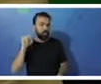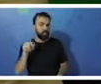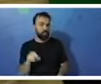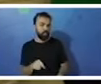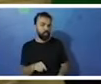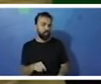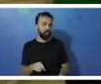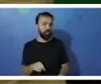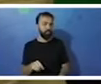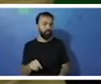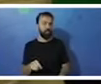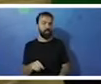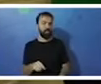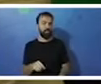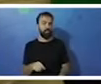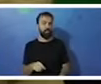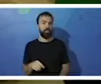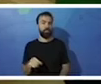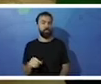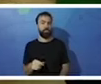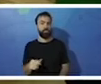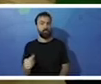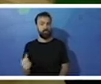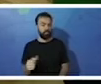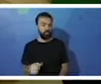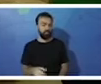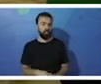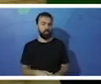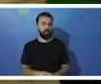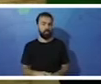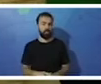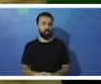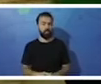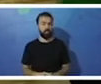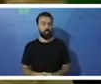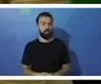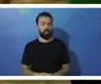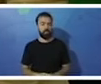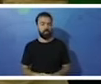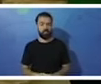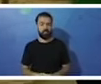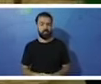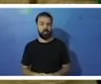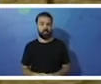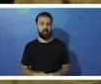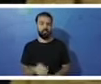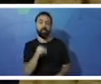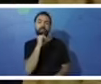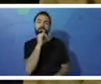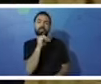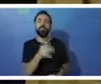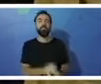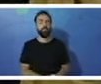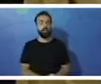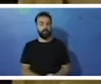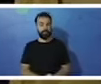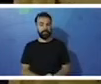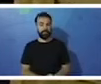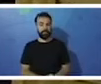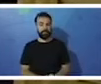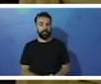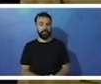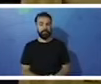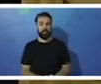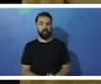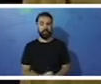em estimativas? Alguém já? Ela pergunta lá na sala. Deem exemplos.